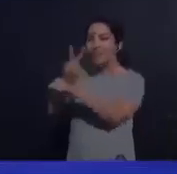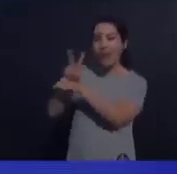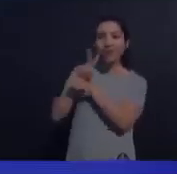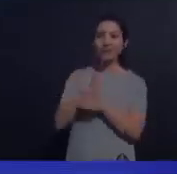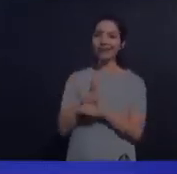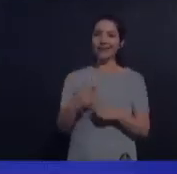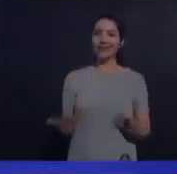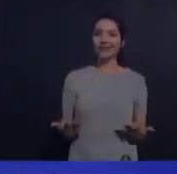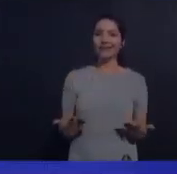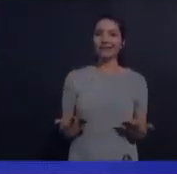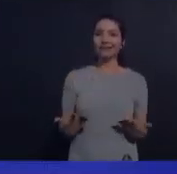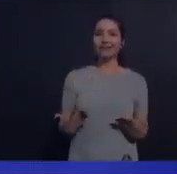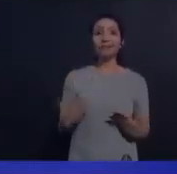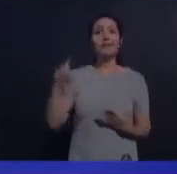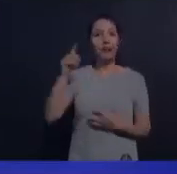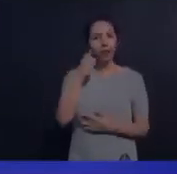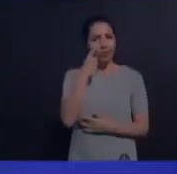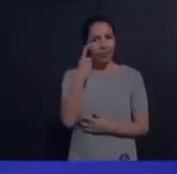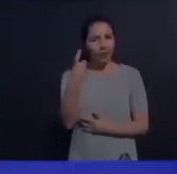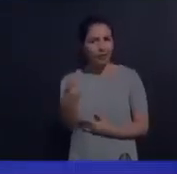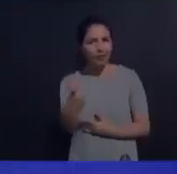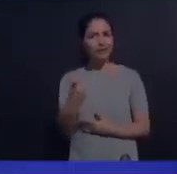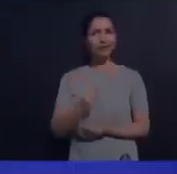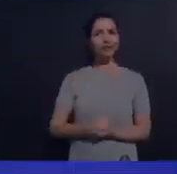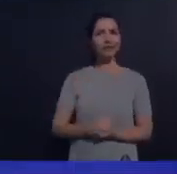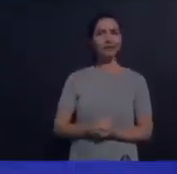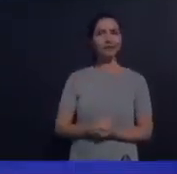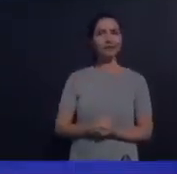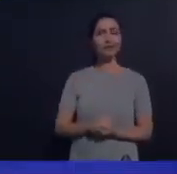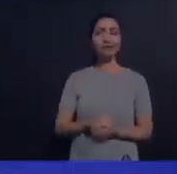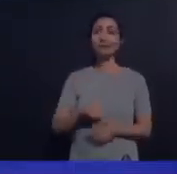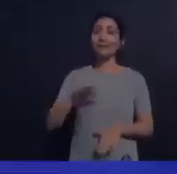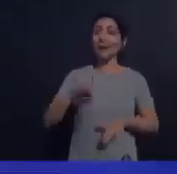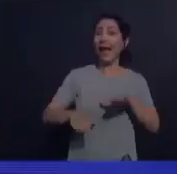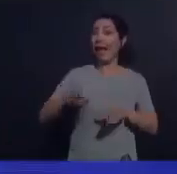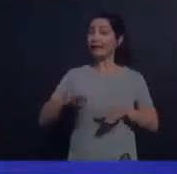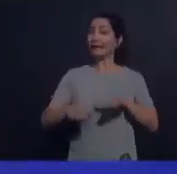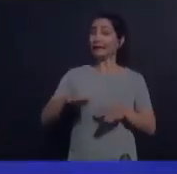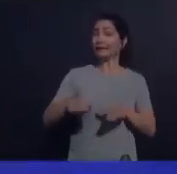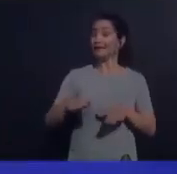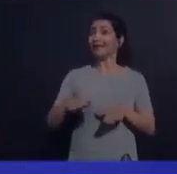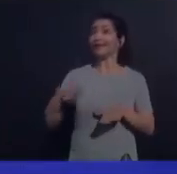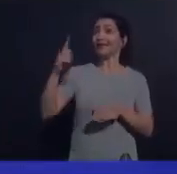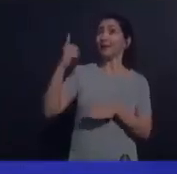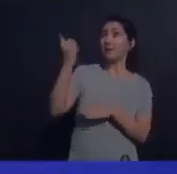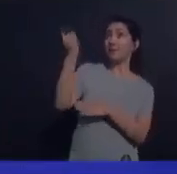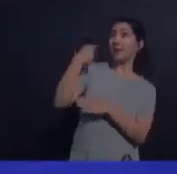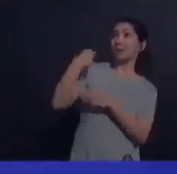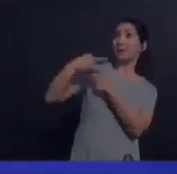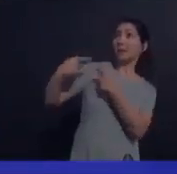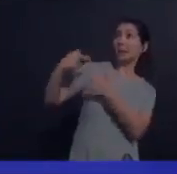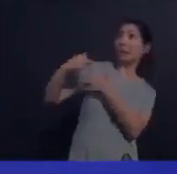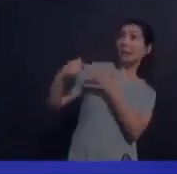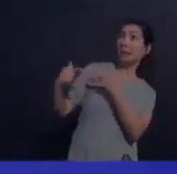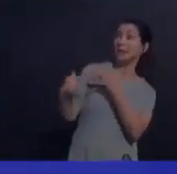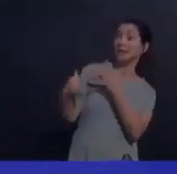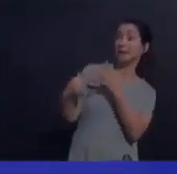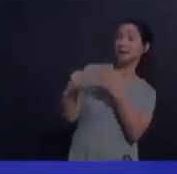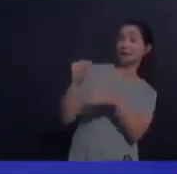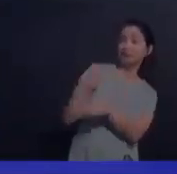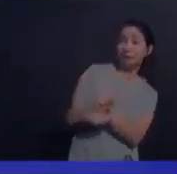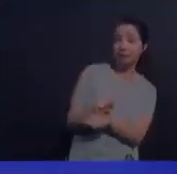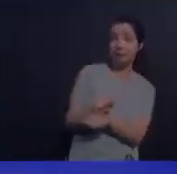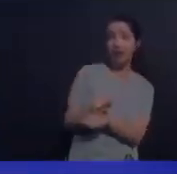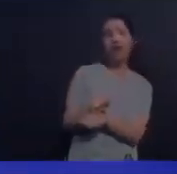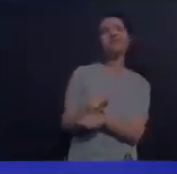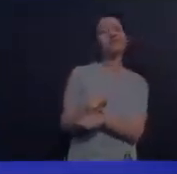e isso é muito interessante porque quando somos impedidos de cumprir os propósitos para as nossas vidas